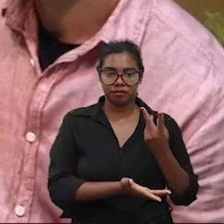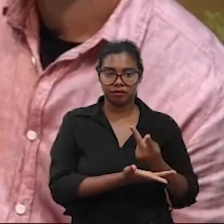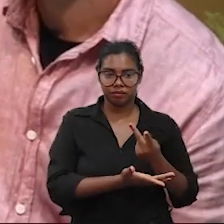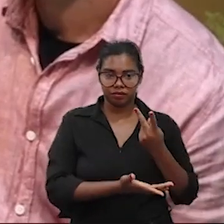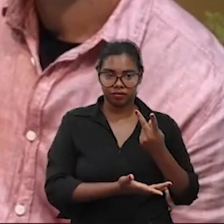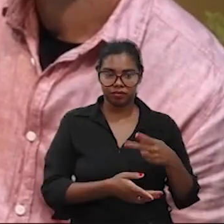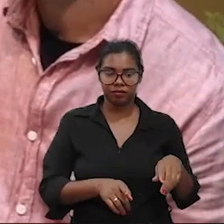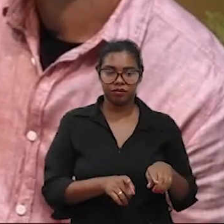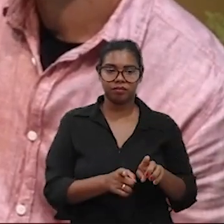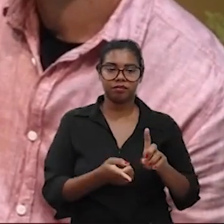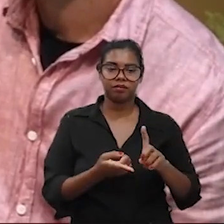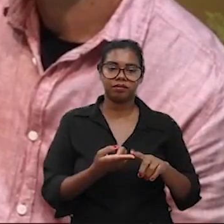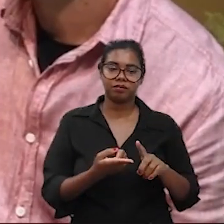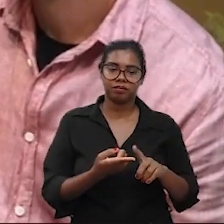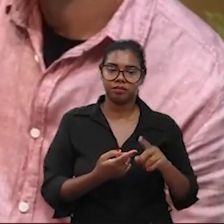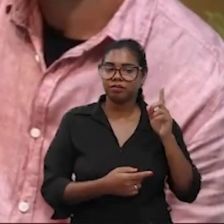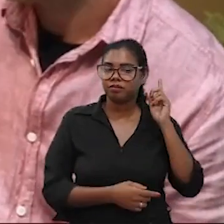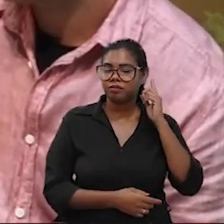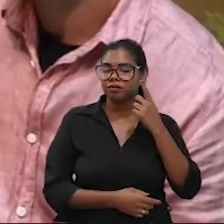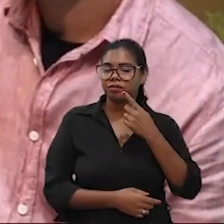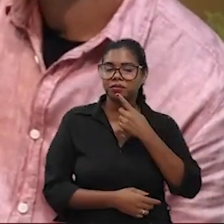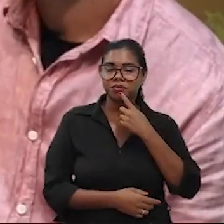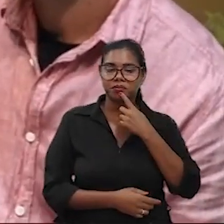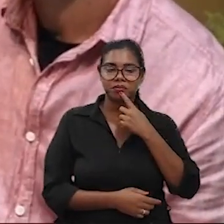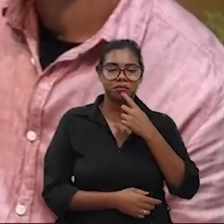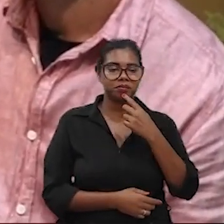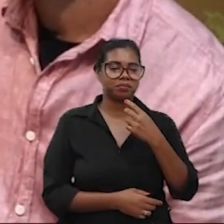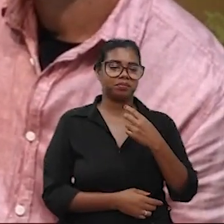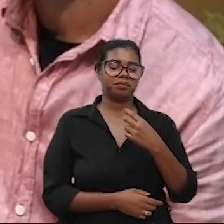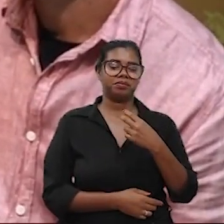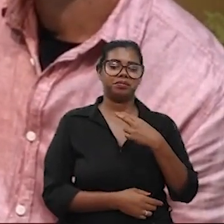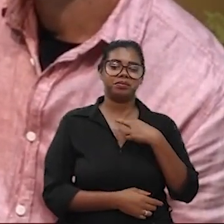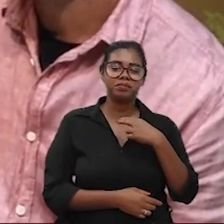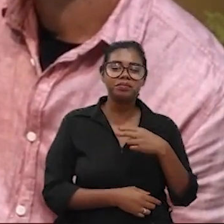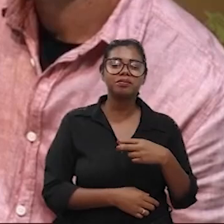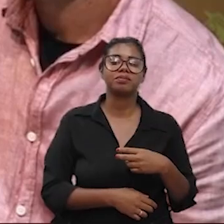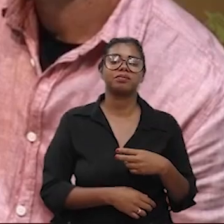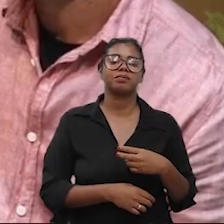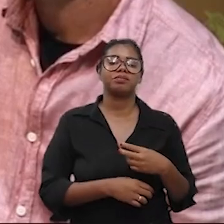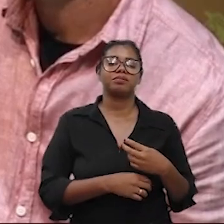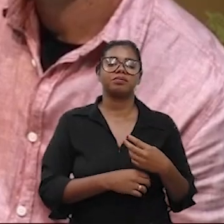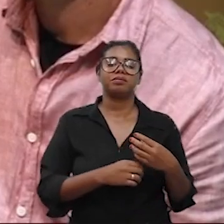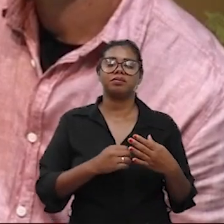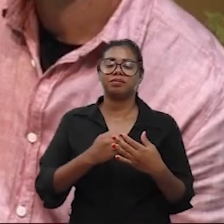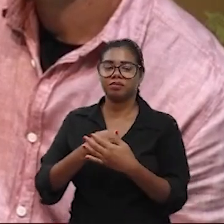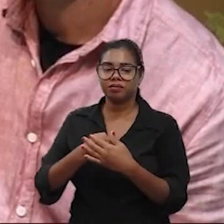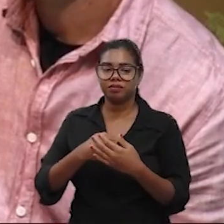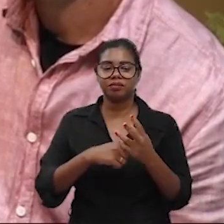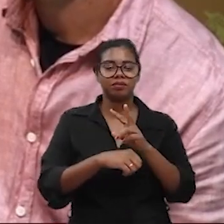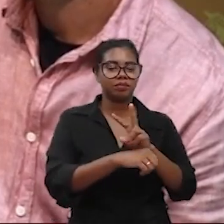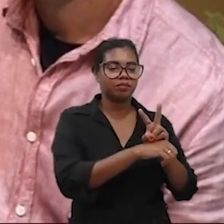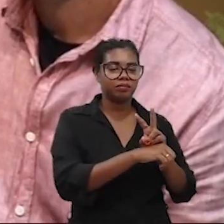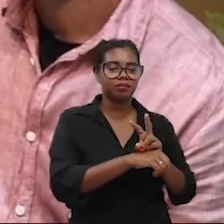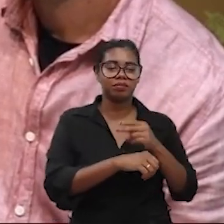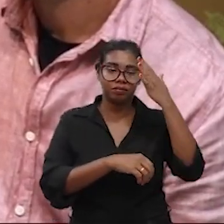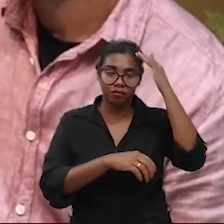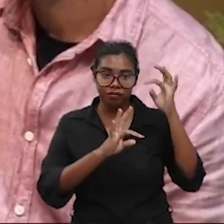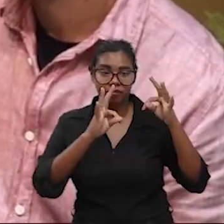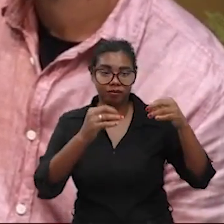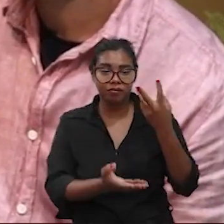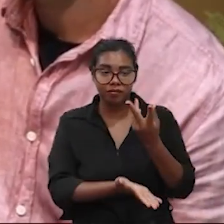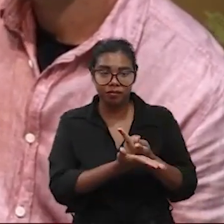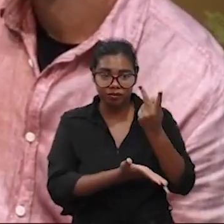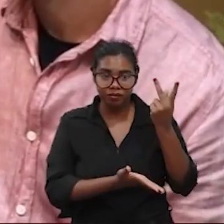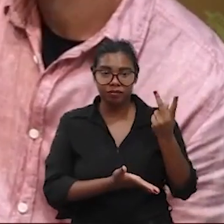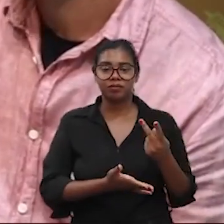é? E os surdos não podem ser privados e não devem ser privados desse tipo e de qualquer tipo de